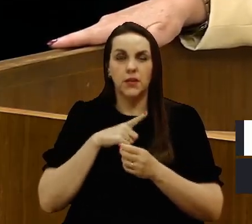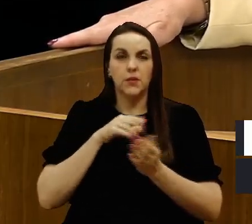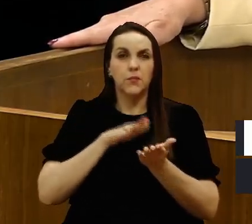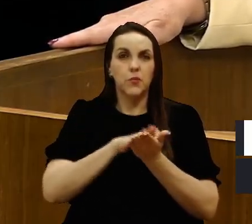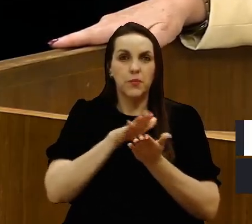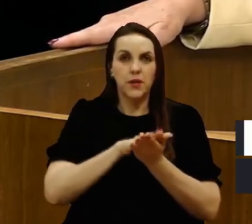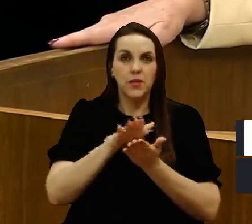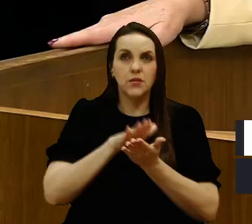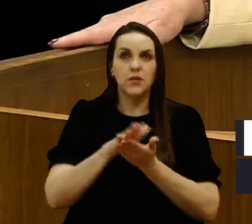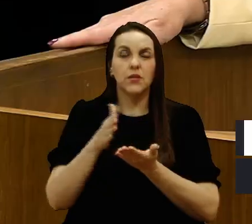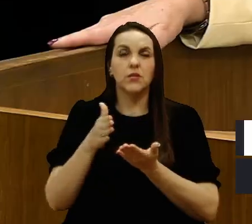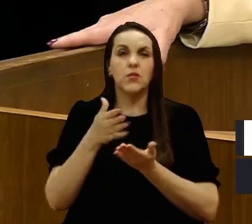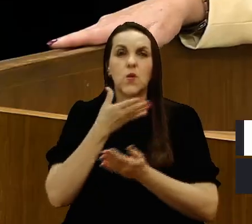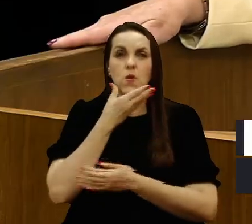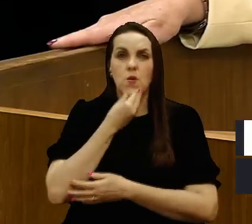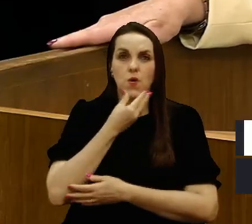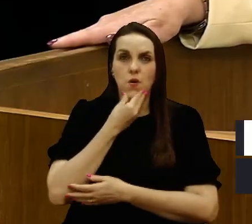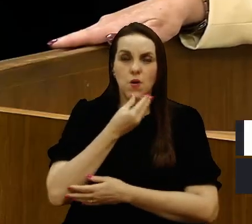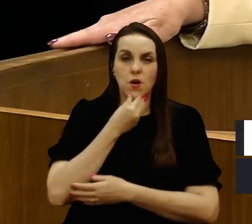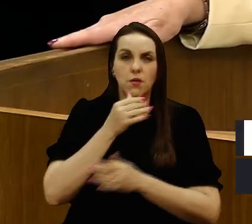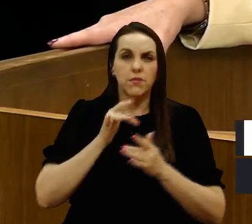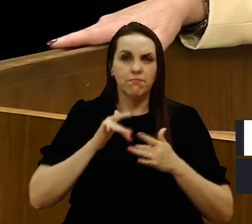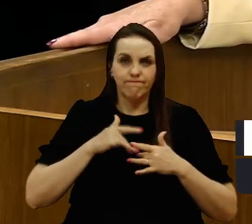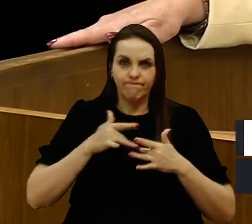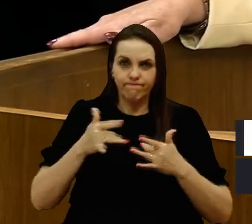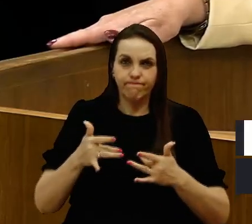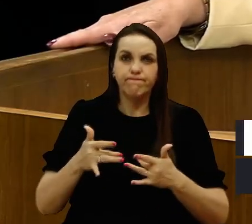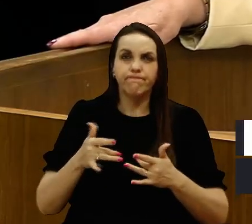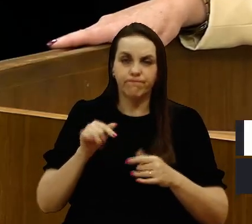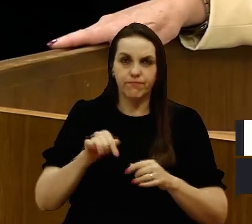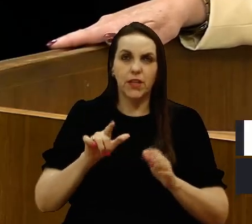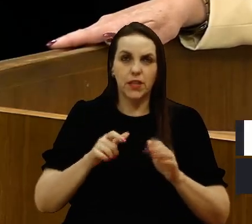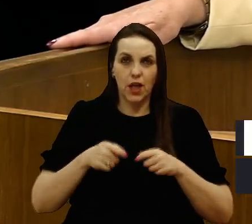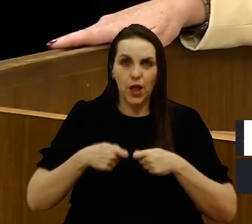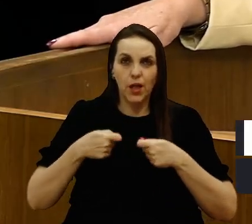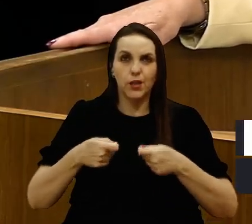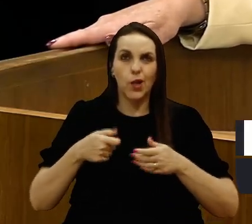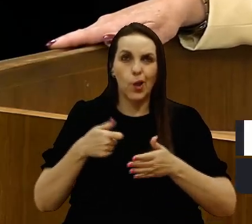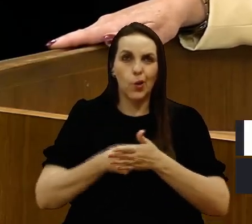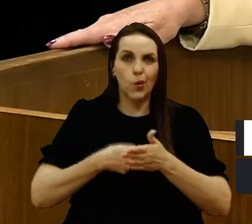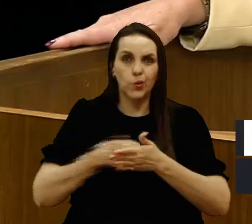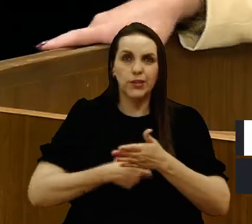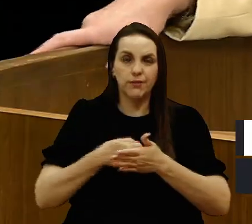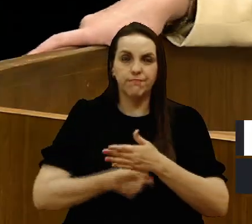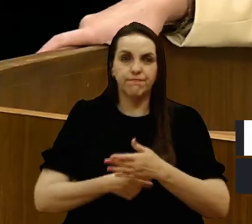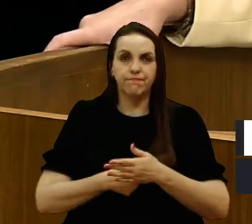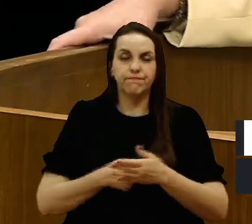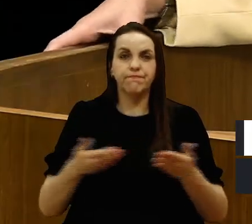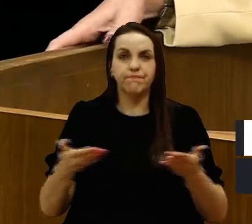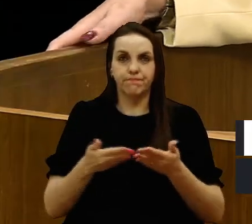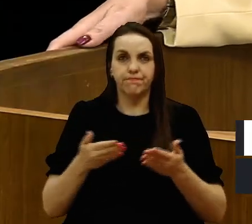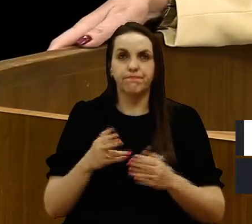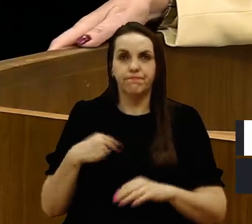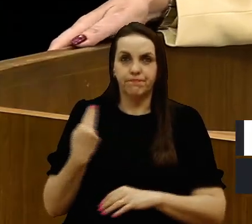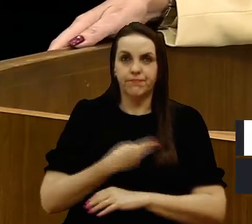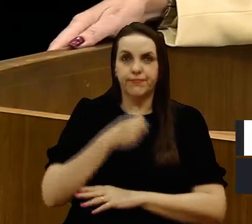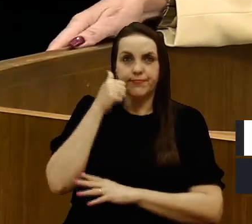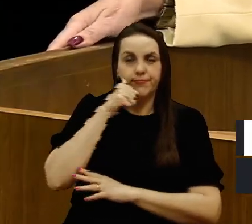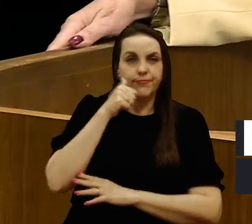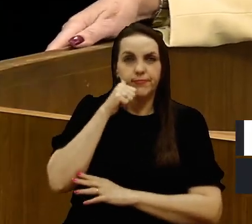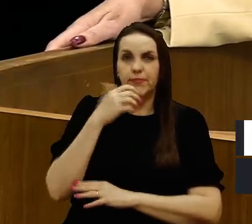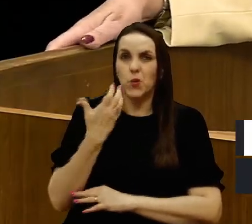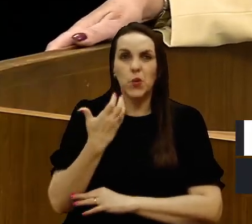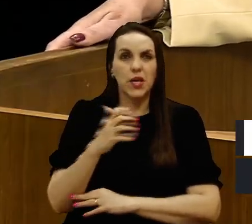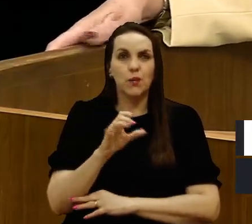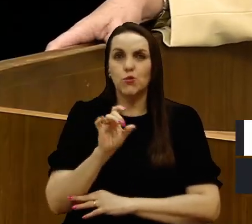publicações de homens solidários a essa luta. E hoje a gente diz que nós, mulheres, nós não queremos